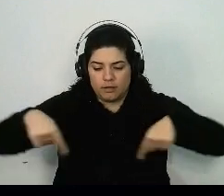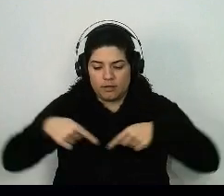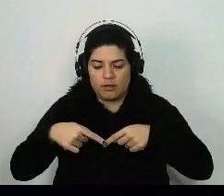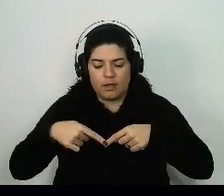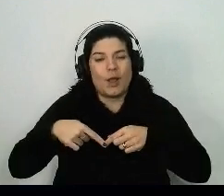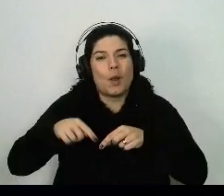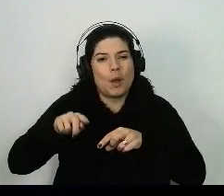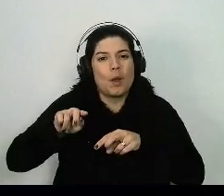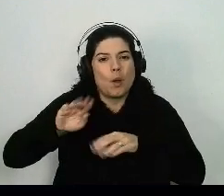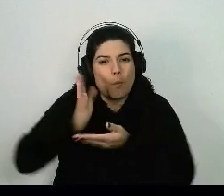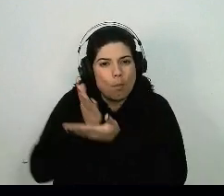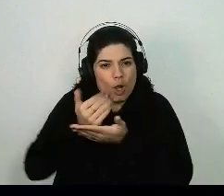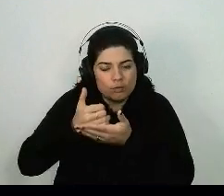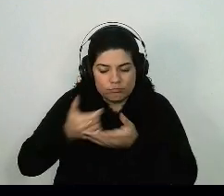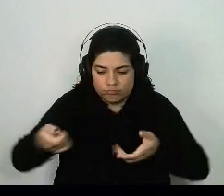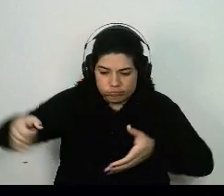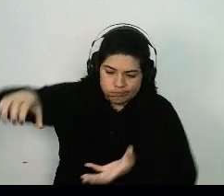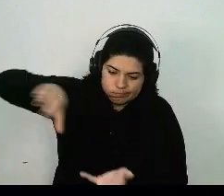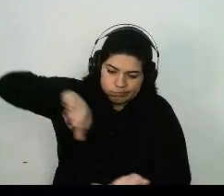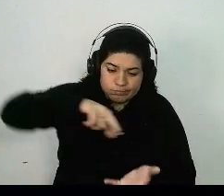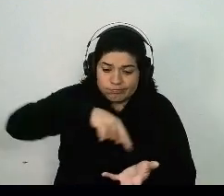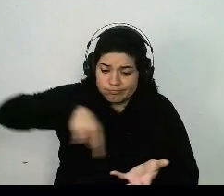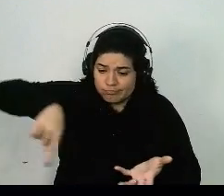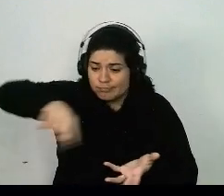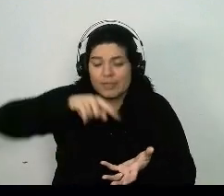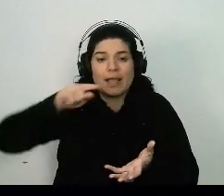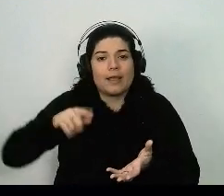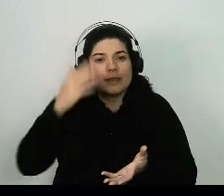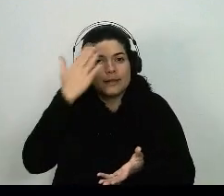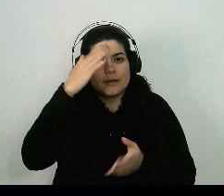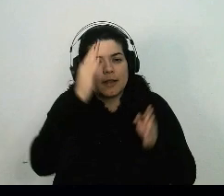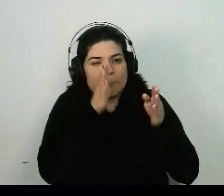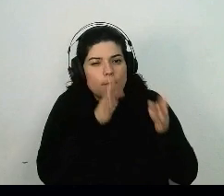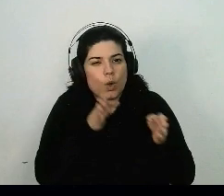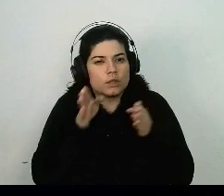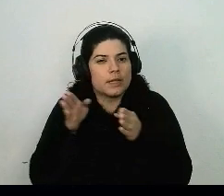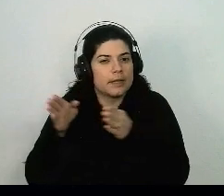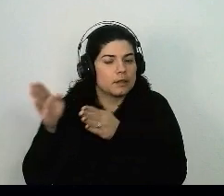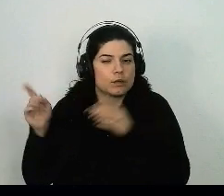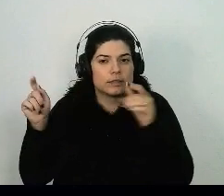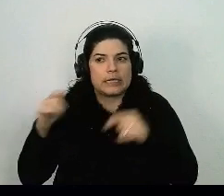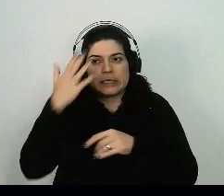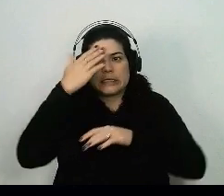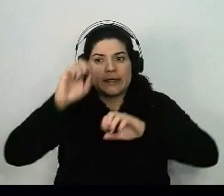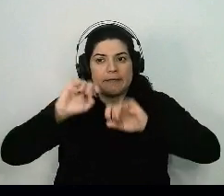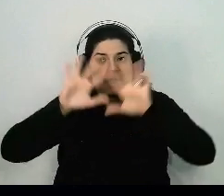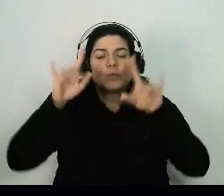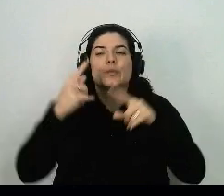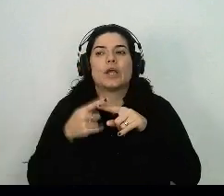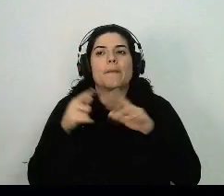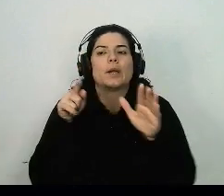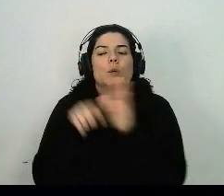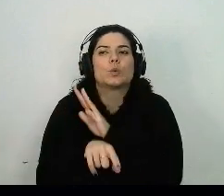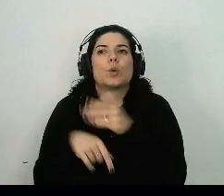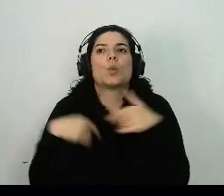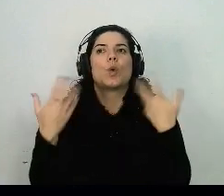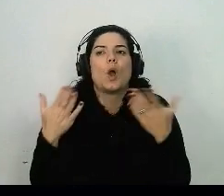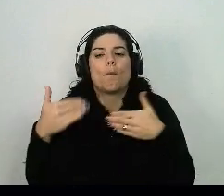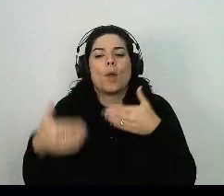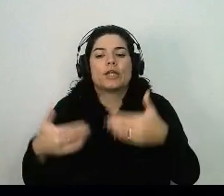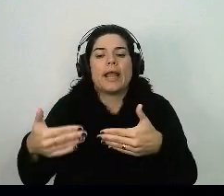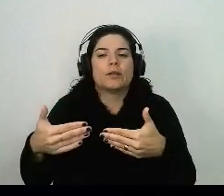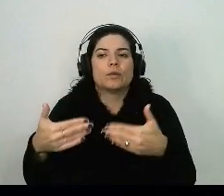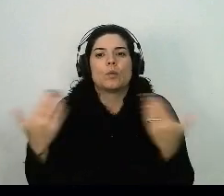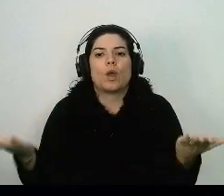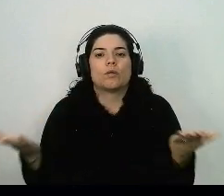a gente vai descendo e entendendo o processo. Ele fica muito mais fácil, porque eu estou fazendo perguntas. Qual que é o processo? Qual que é o input?